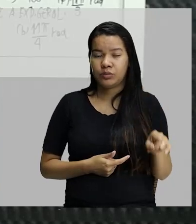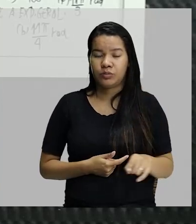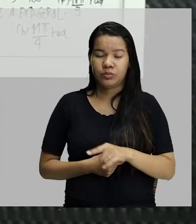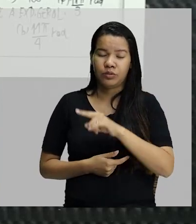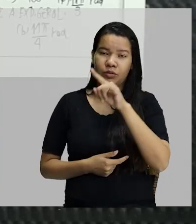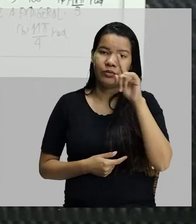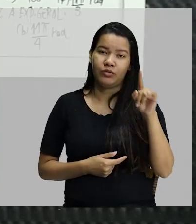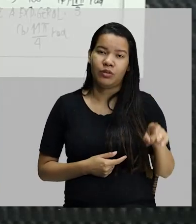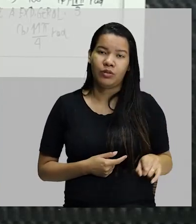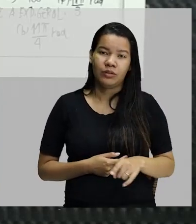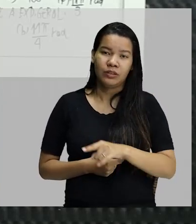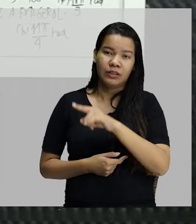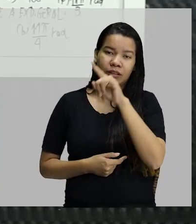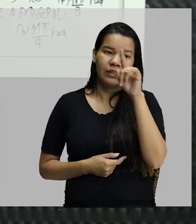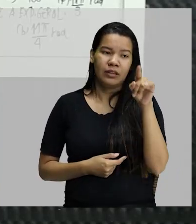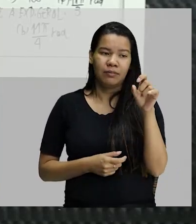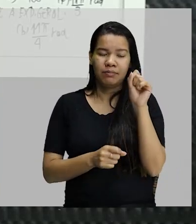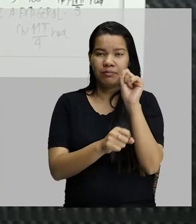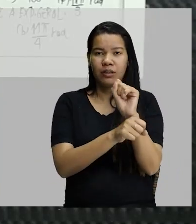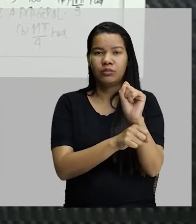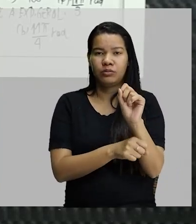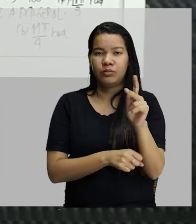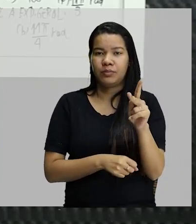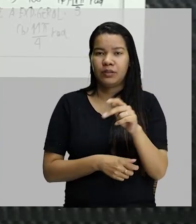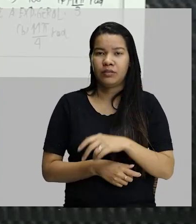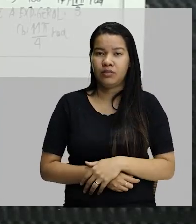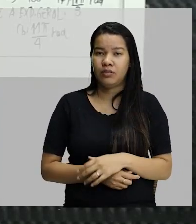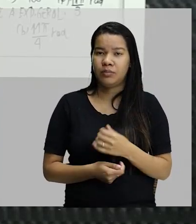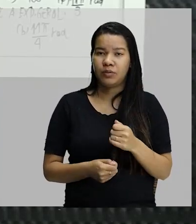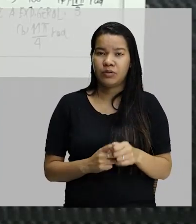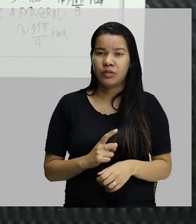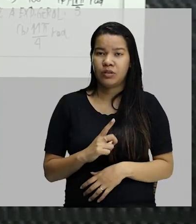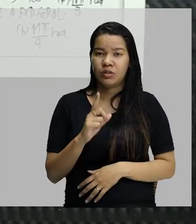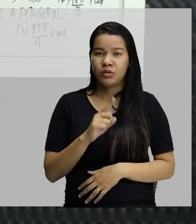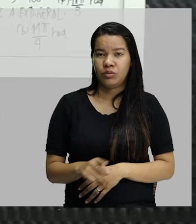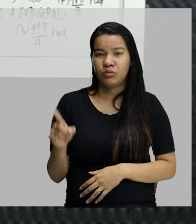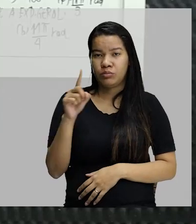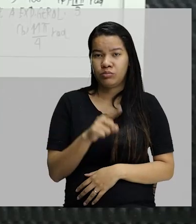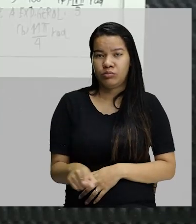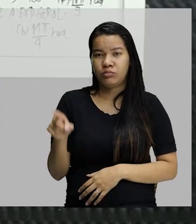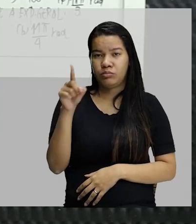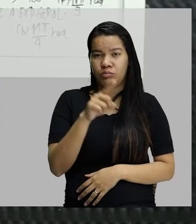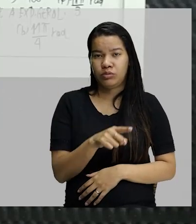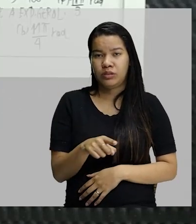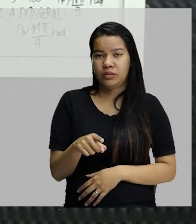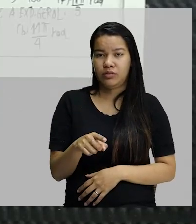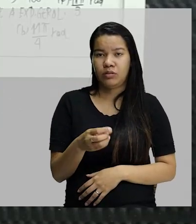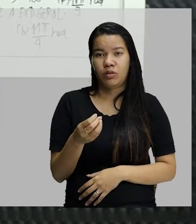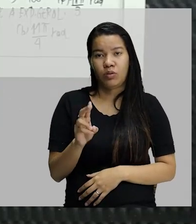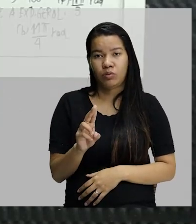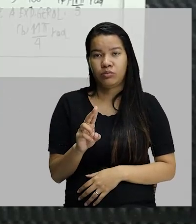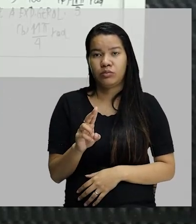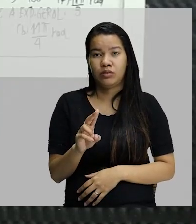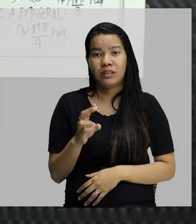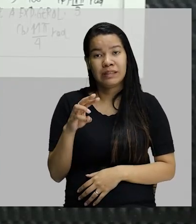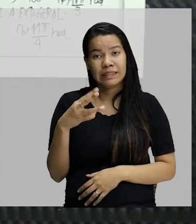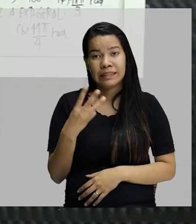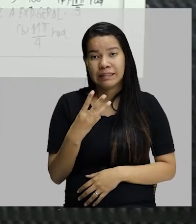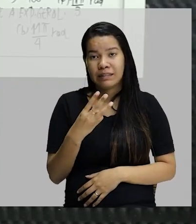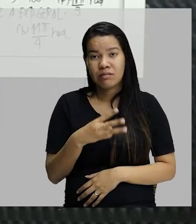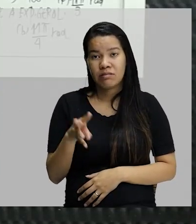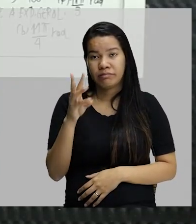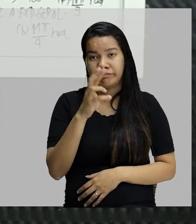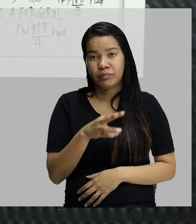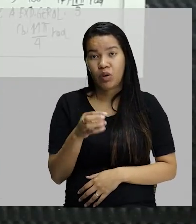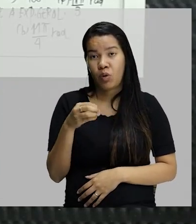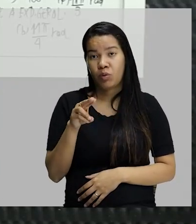volta e parou aqui no ponto P. Mas eu posso ter um arco que dê 2 voltas, um arco que tem 3, que